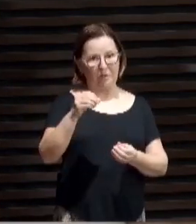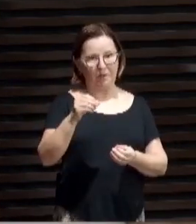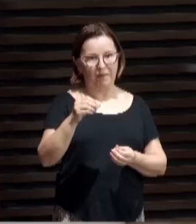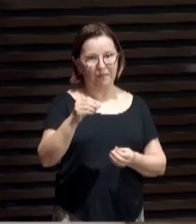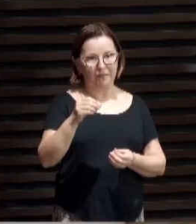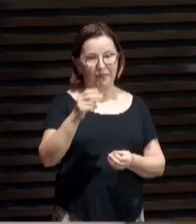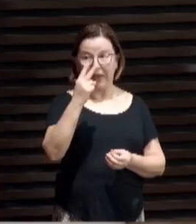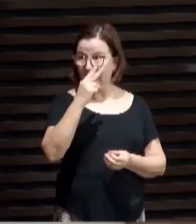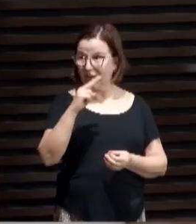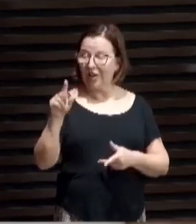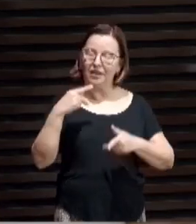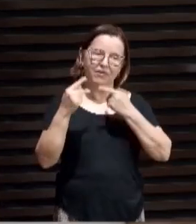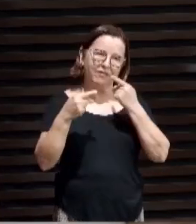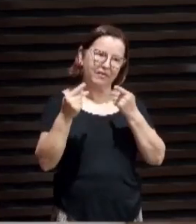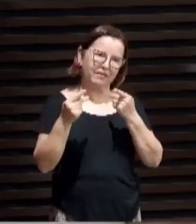Rabone,